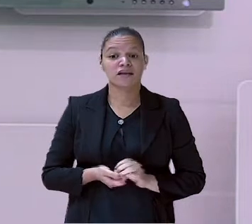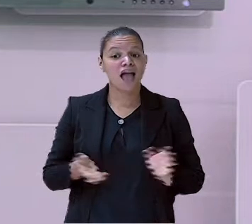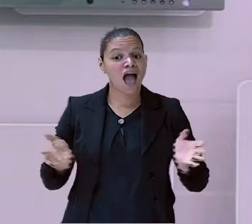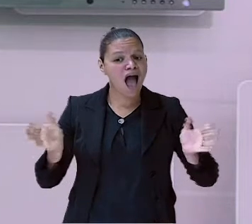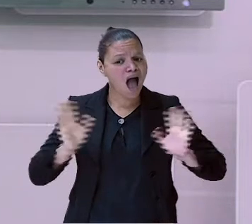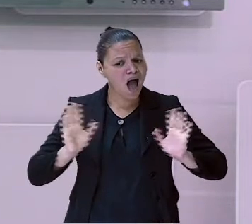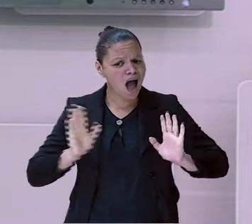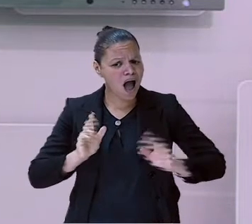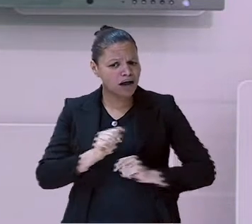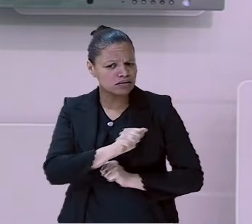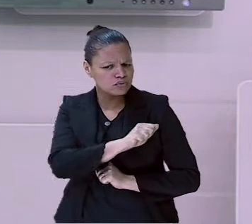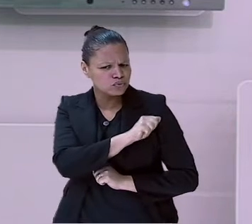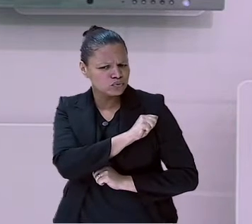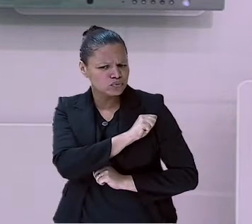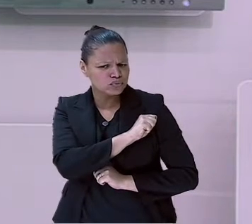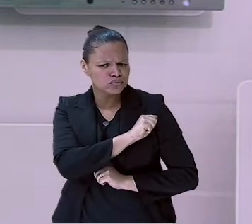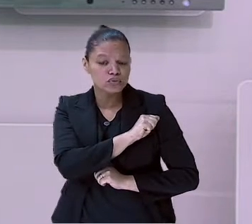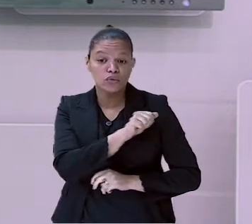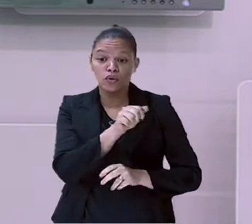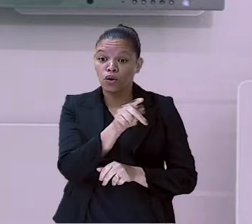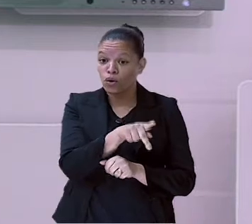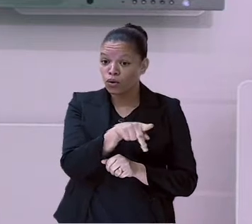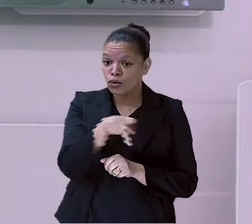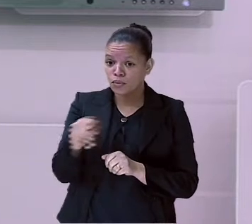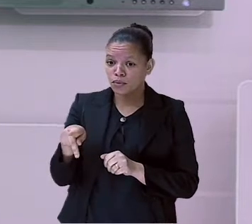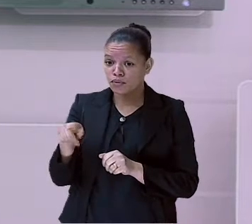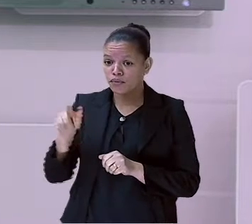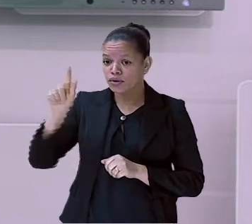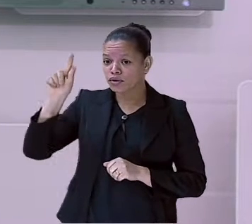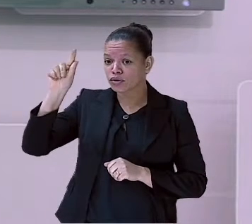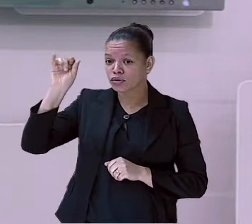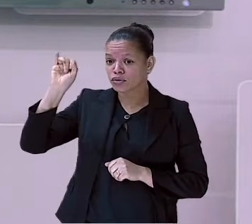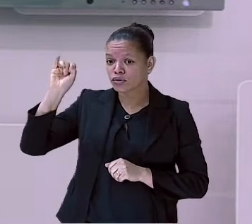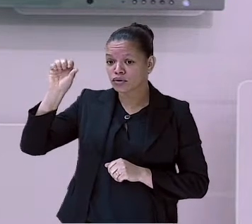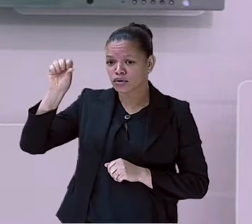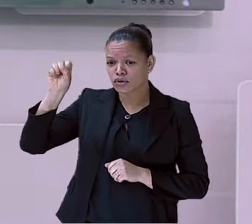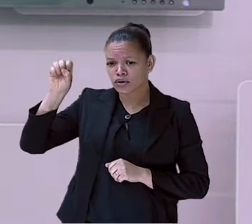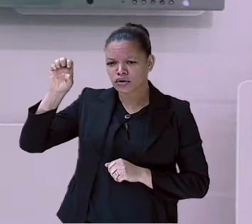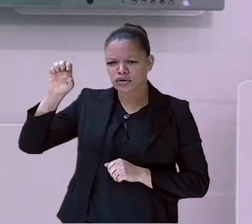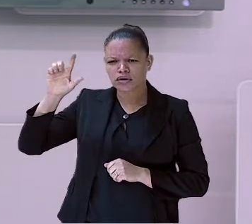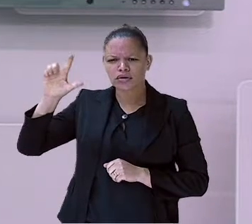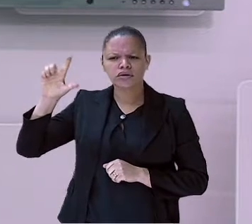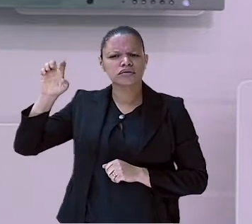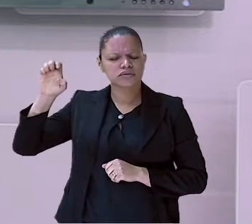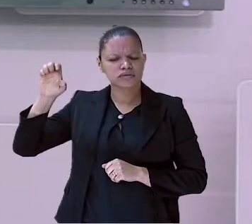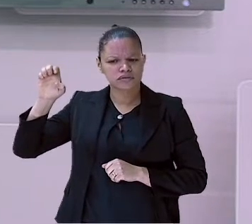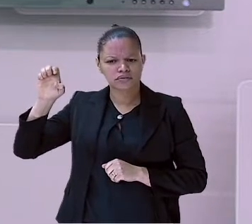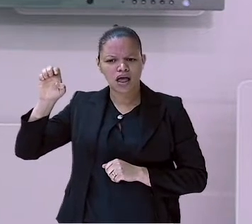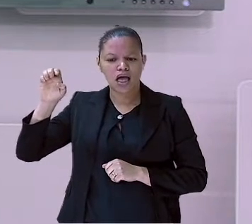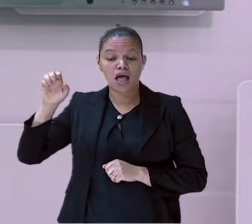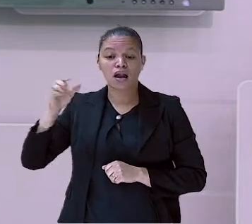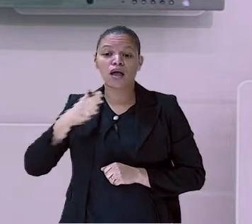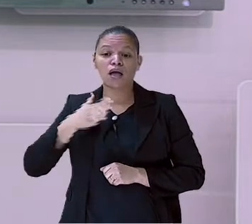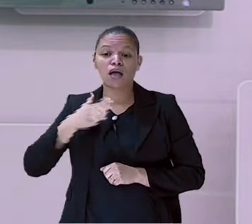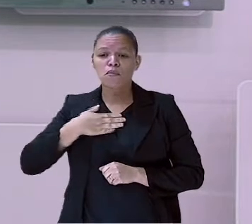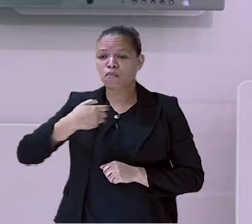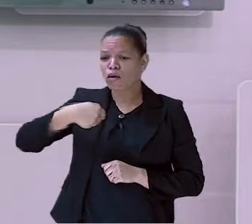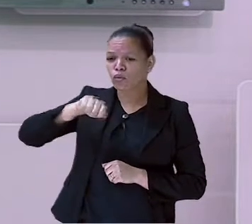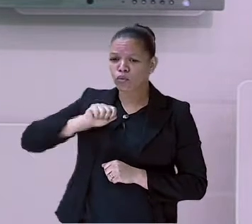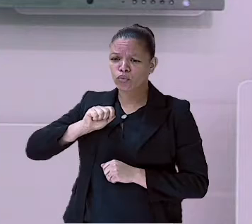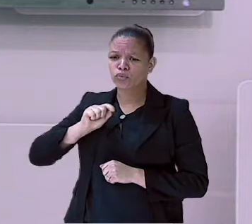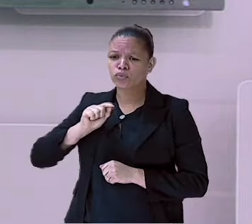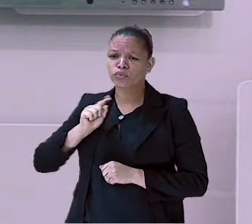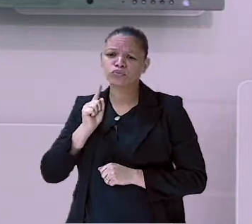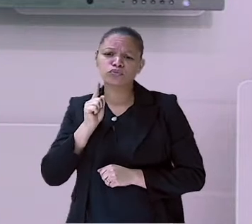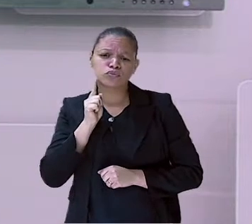Olá, estudantes! Sou a professora Gisele, da Educação de Jovens e Adultos. E hoje, na nossa aula de